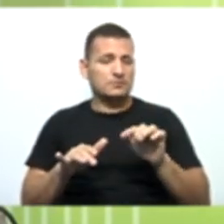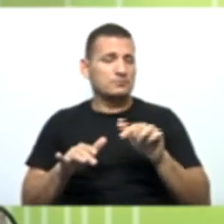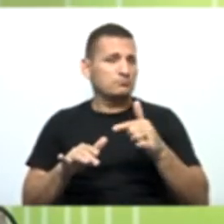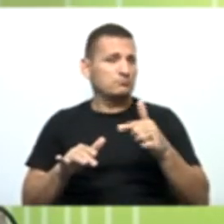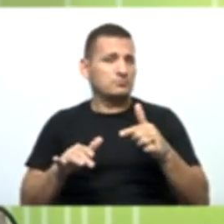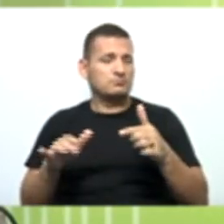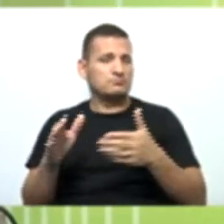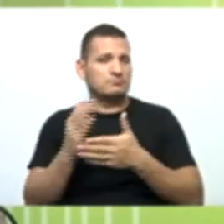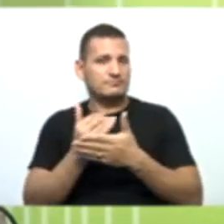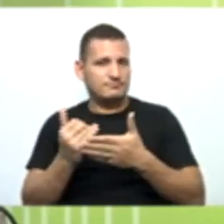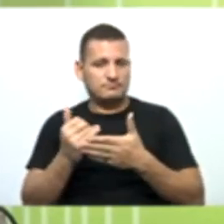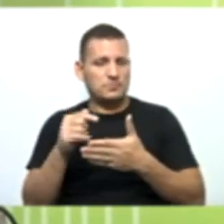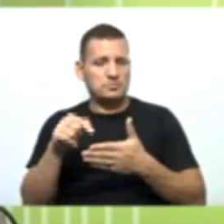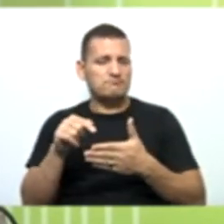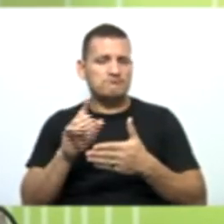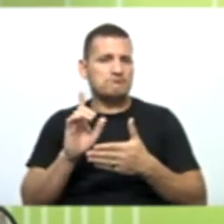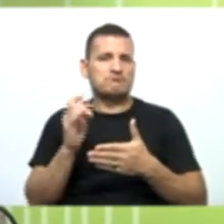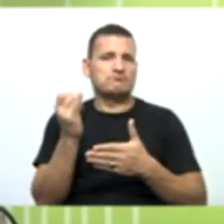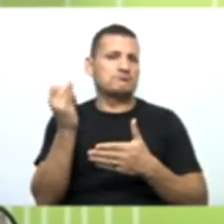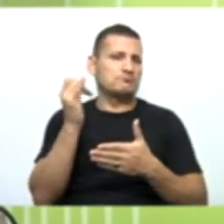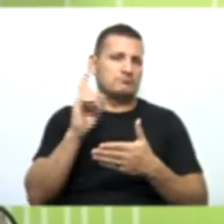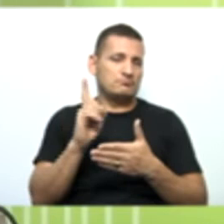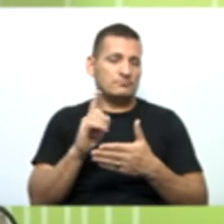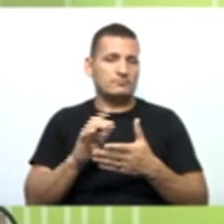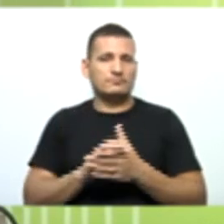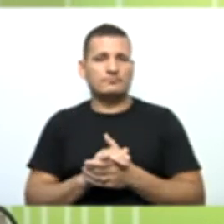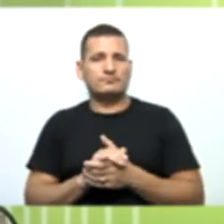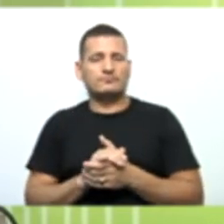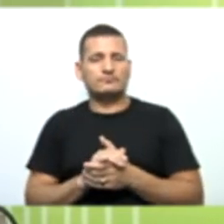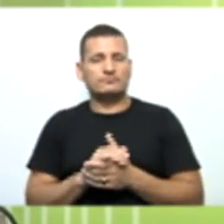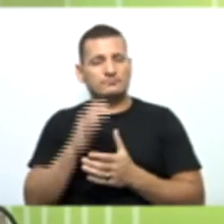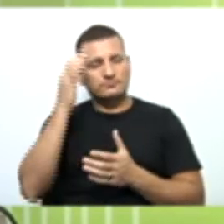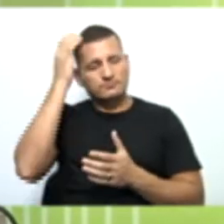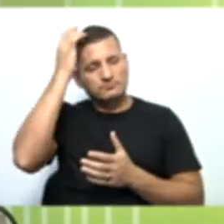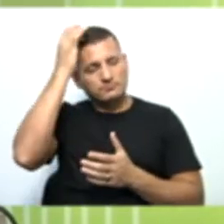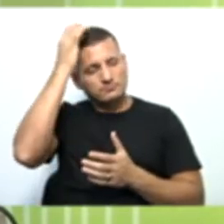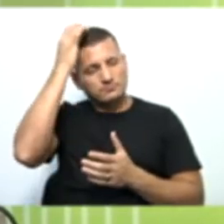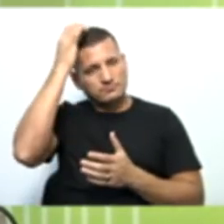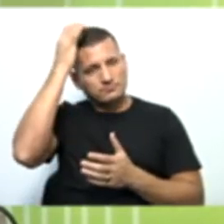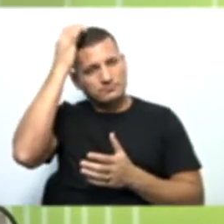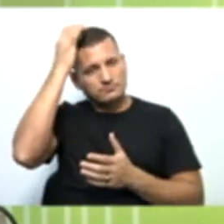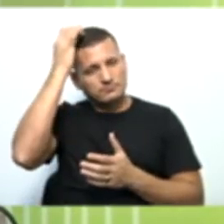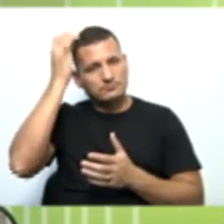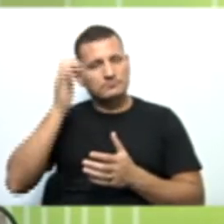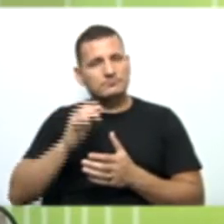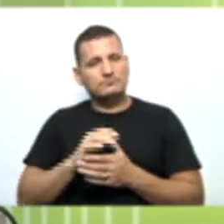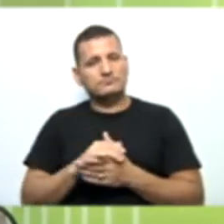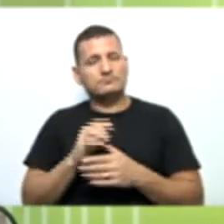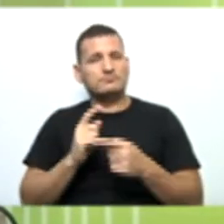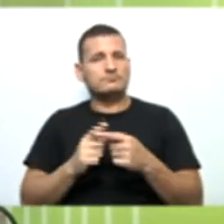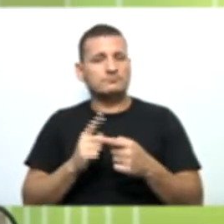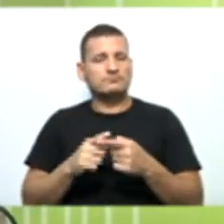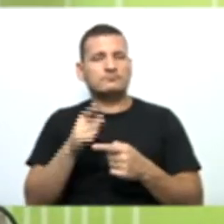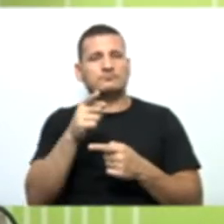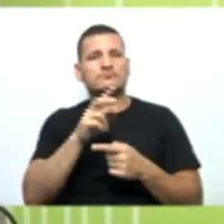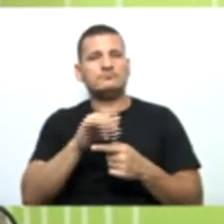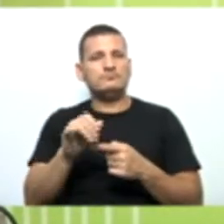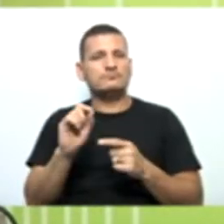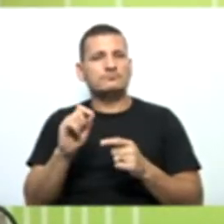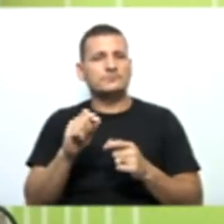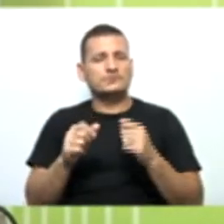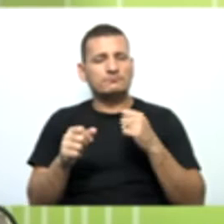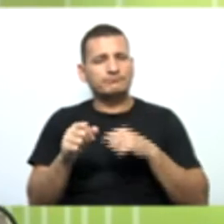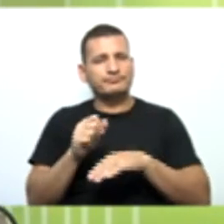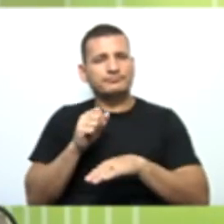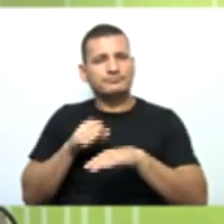ele não vai servir para nada, certo? Por quê? Ó, você vai alimentar. A partir do